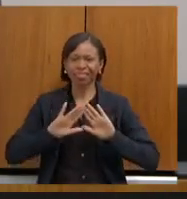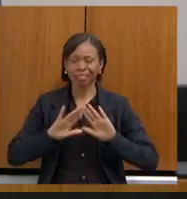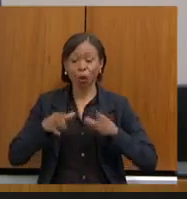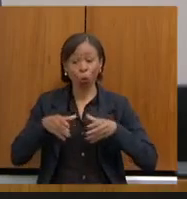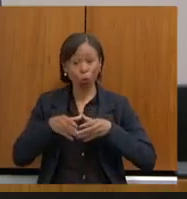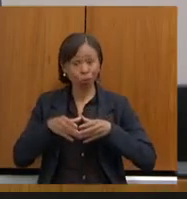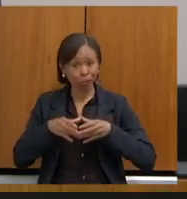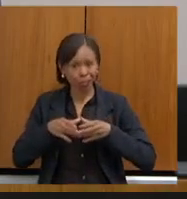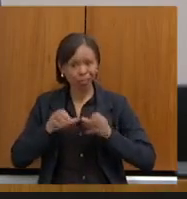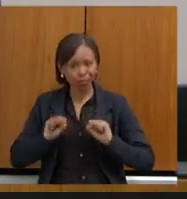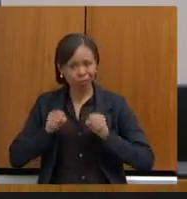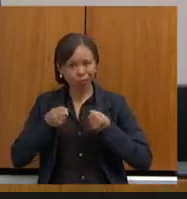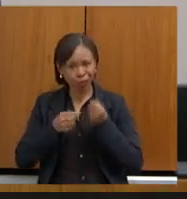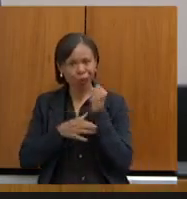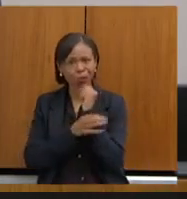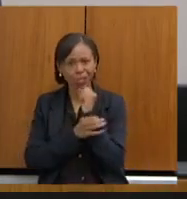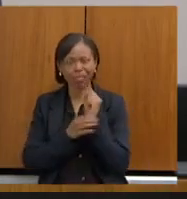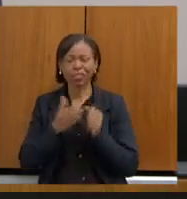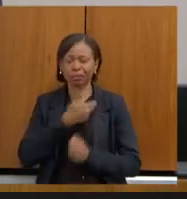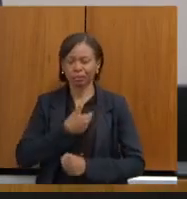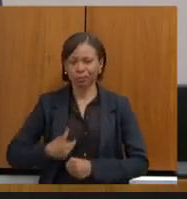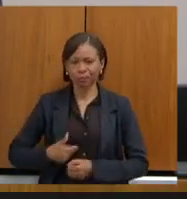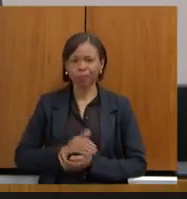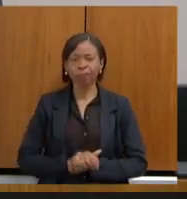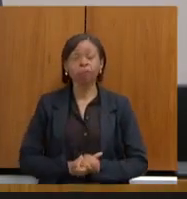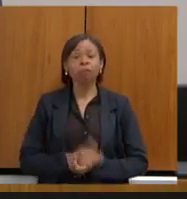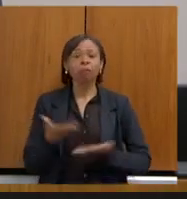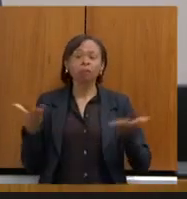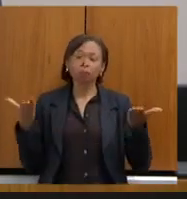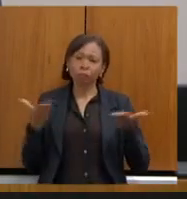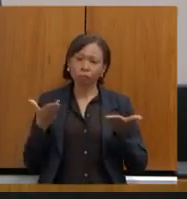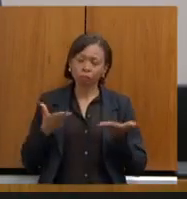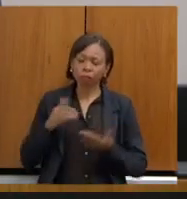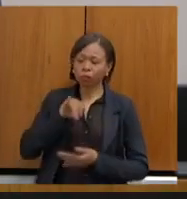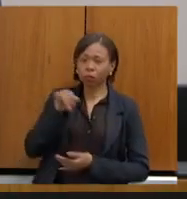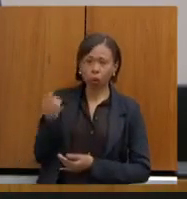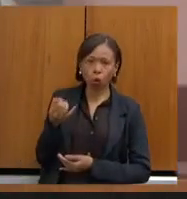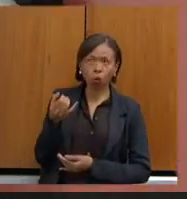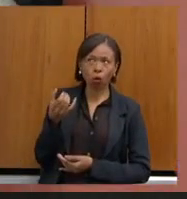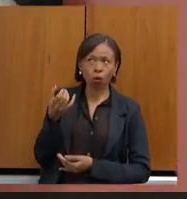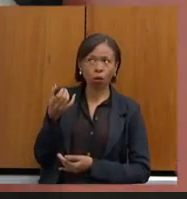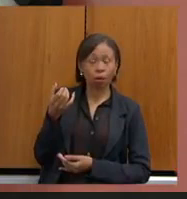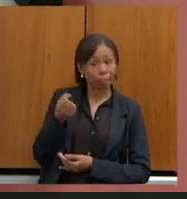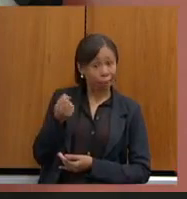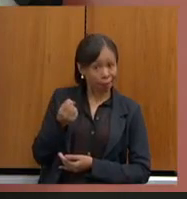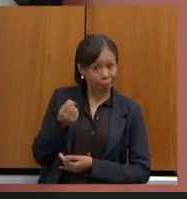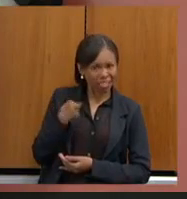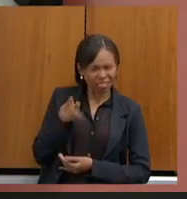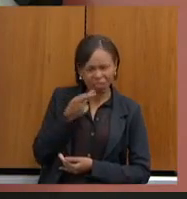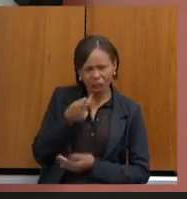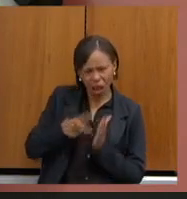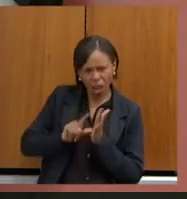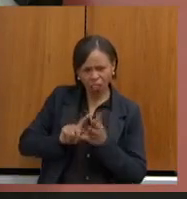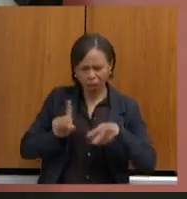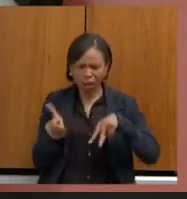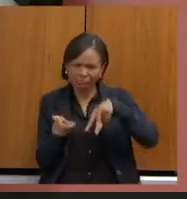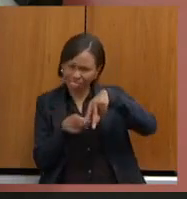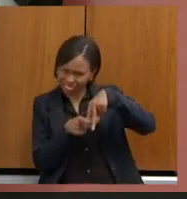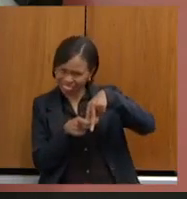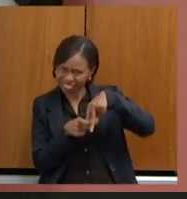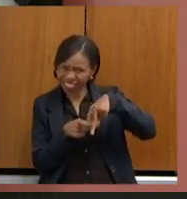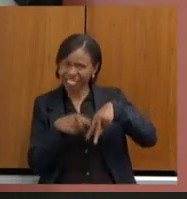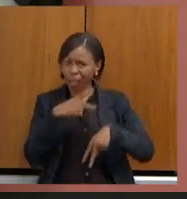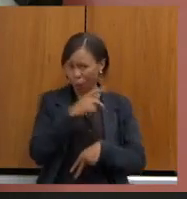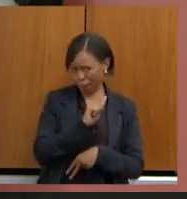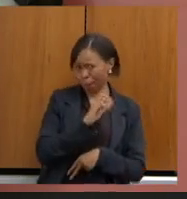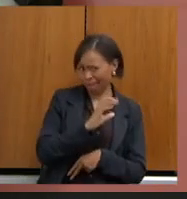Pública presidência passo a palavra é deputado João Leite a controversa estando a tornozeleira contra-ataque mas não vão